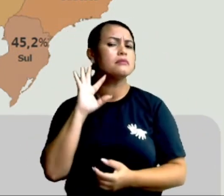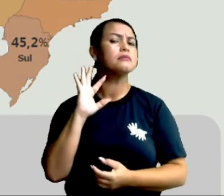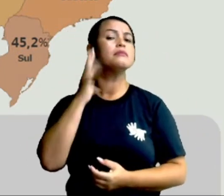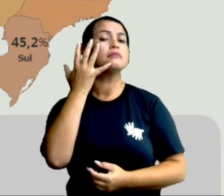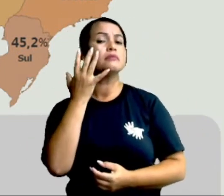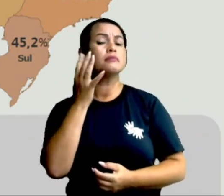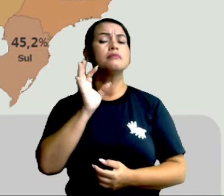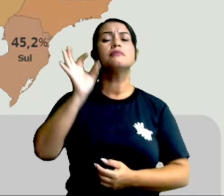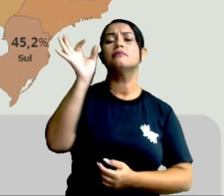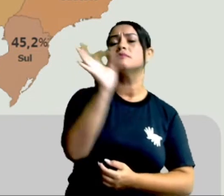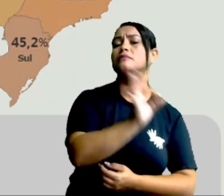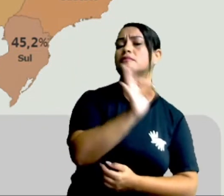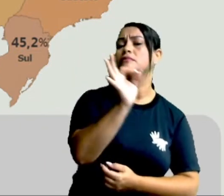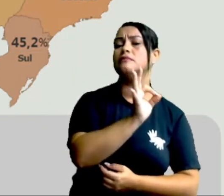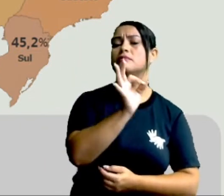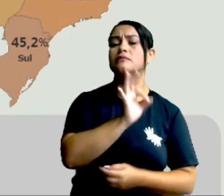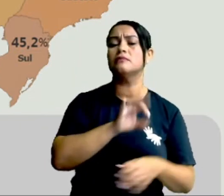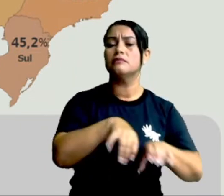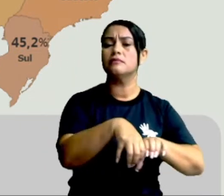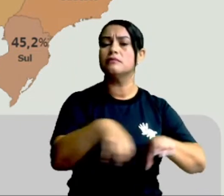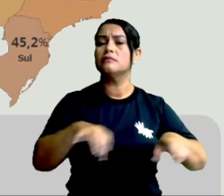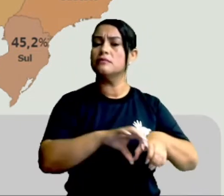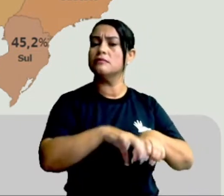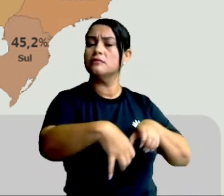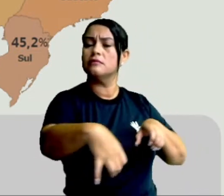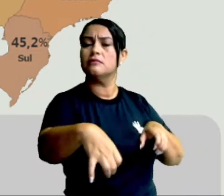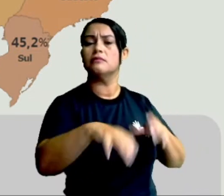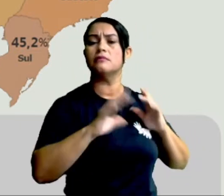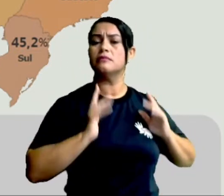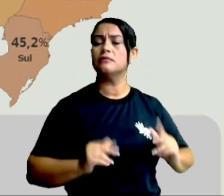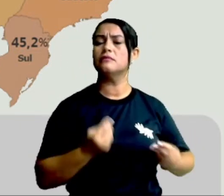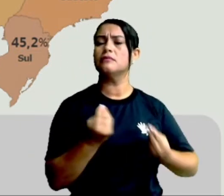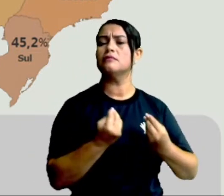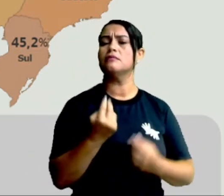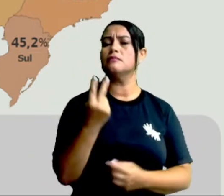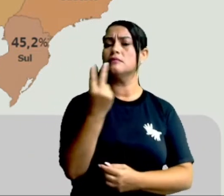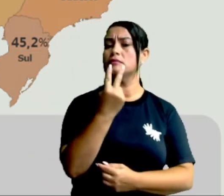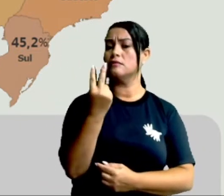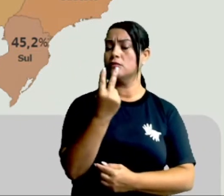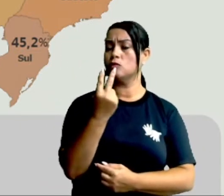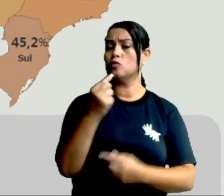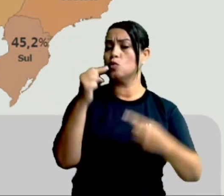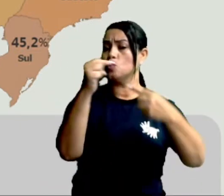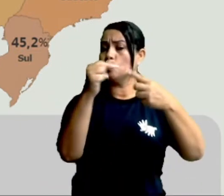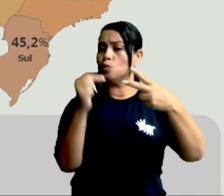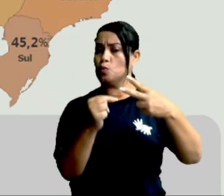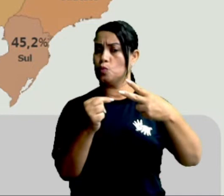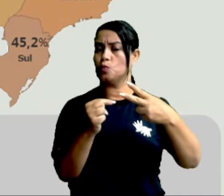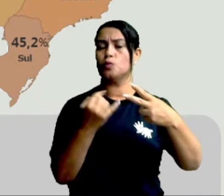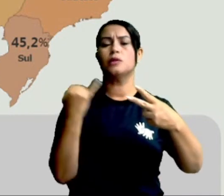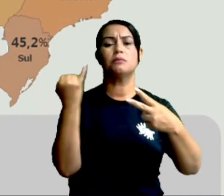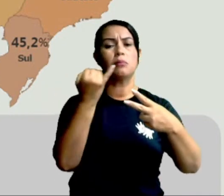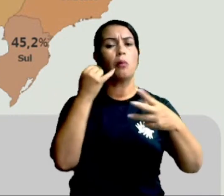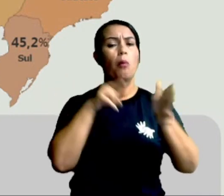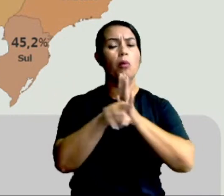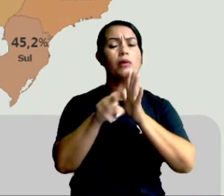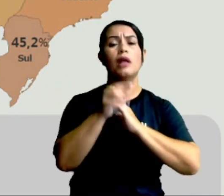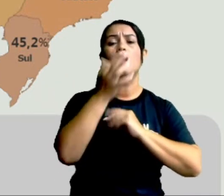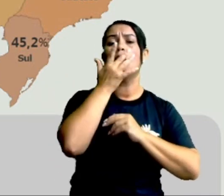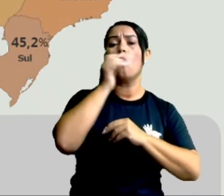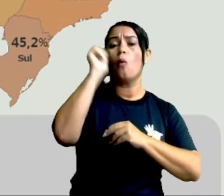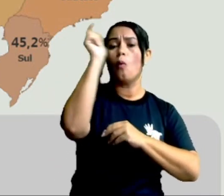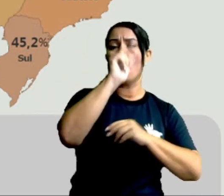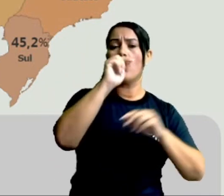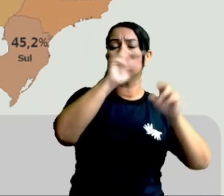a porcentagem de saneamento básico relacionado com duas questões importantes. No mapa do Brasil que nós vemos na cor